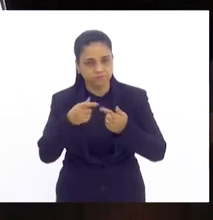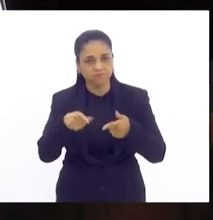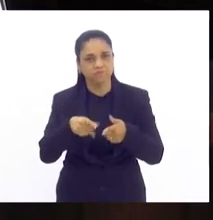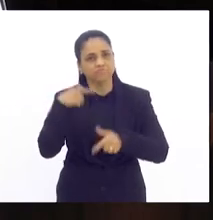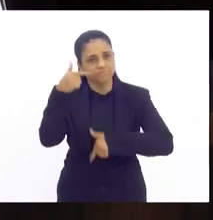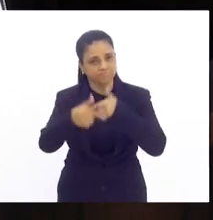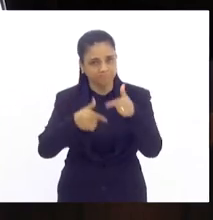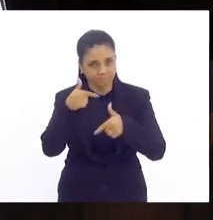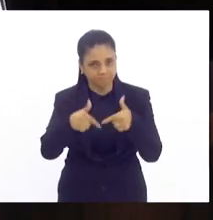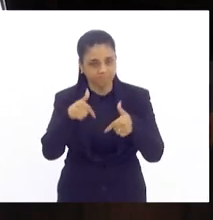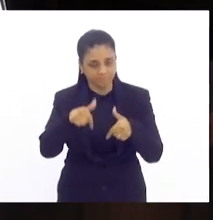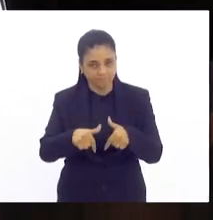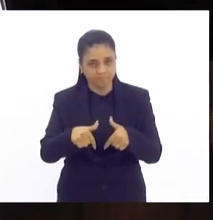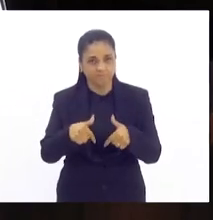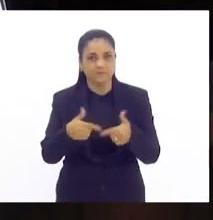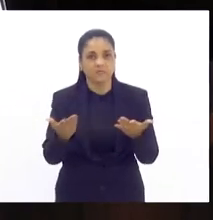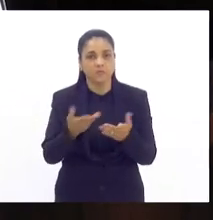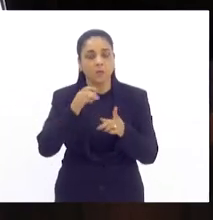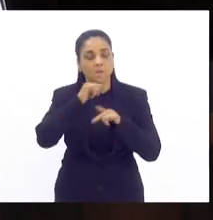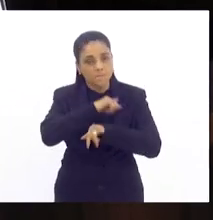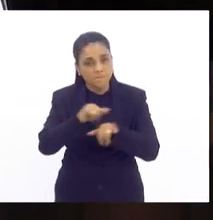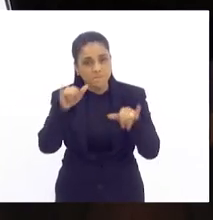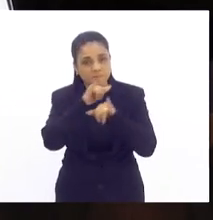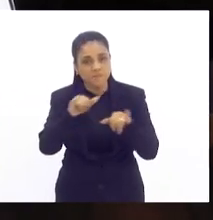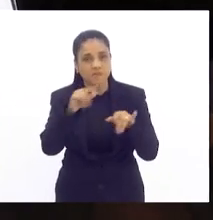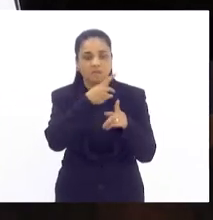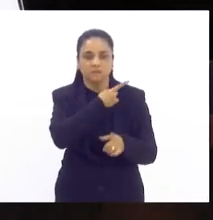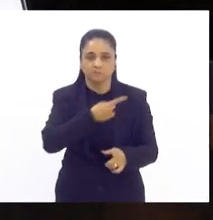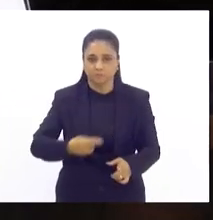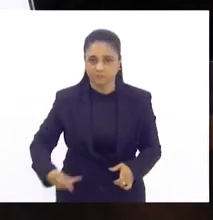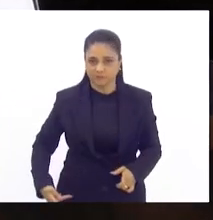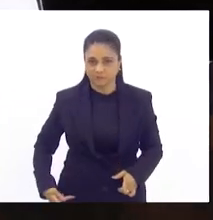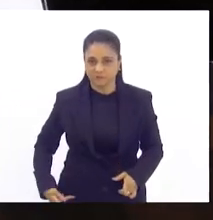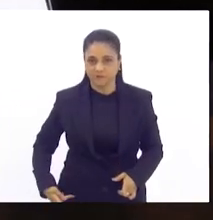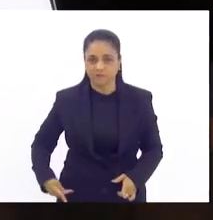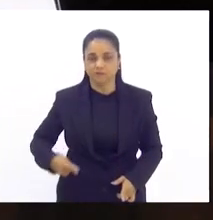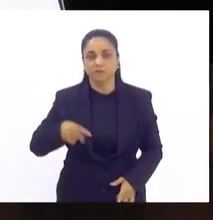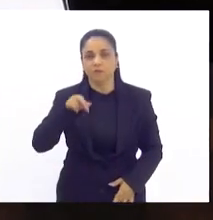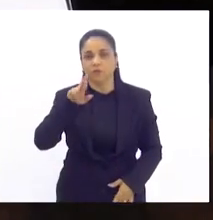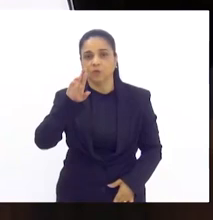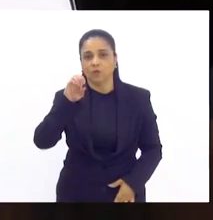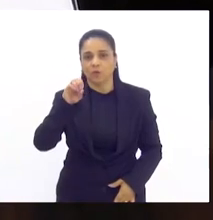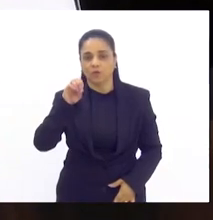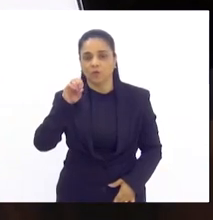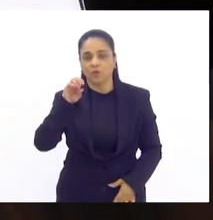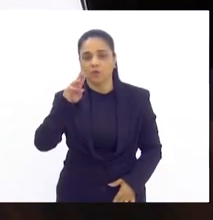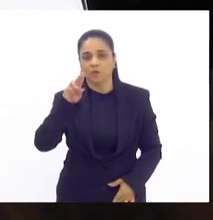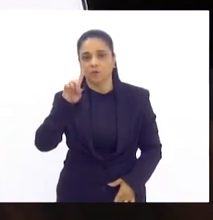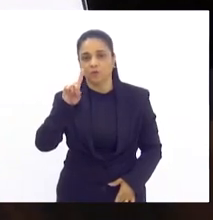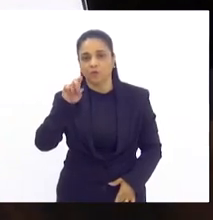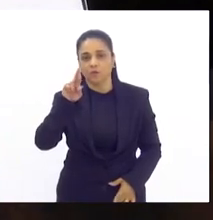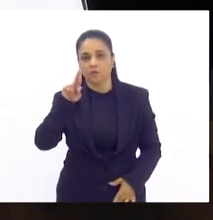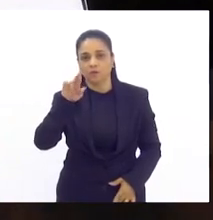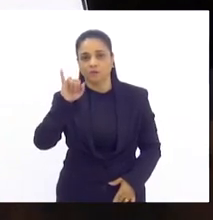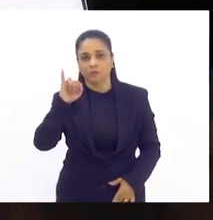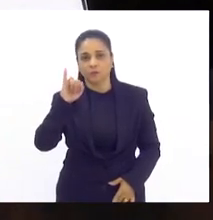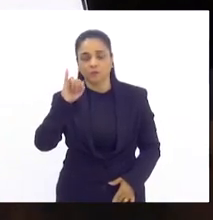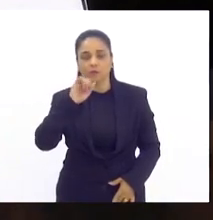aqui trazer uma mensagem do presidente dessa casa, o presidente Rodrigo Bacelar,